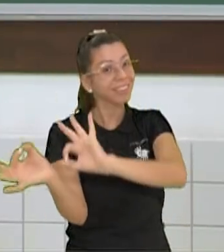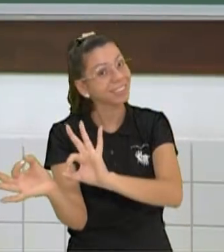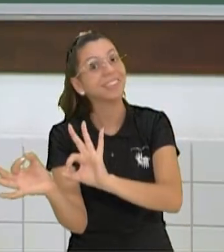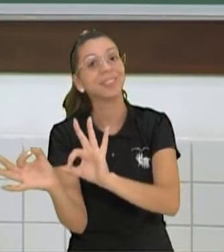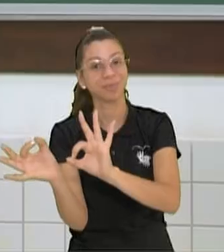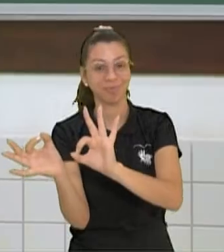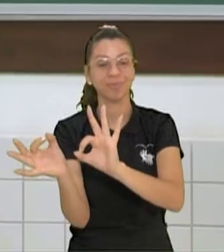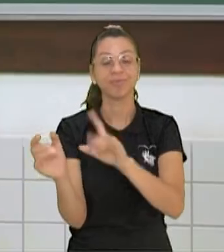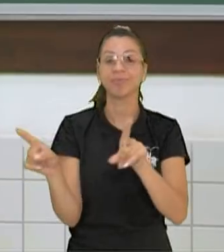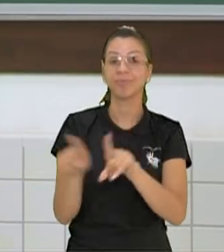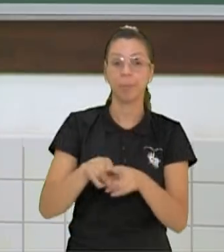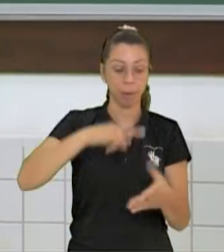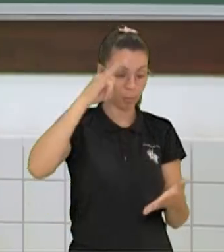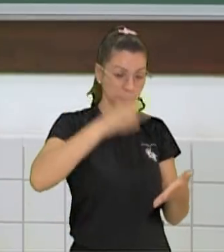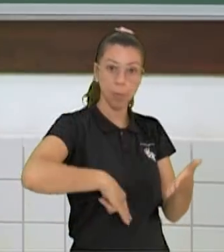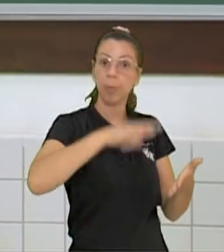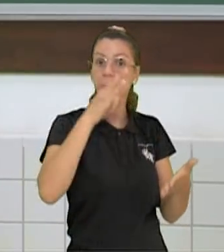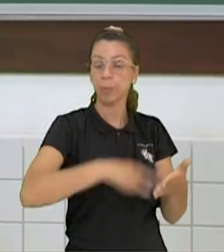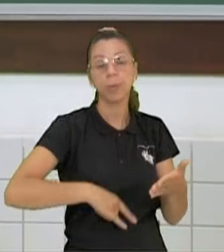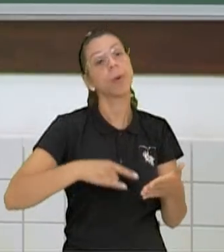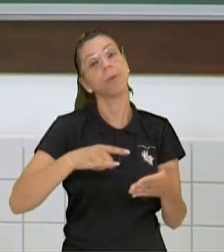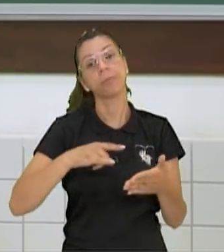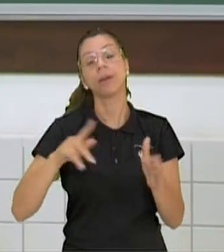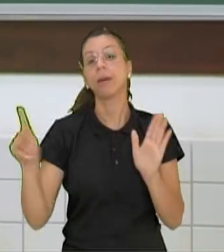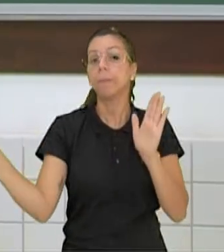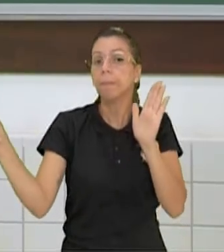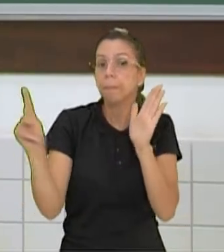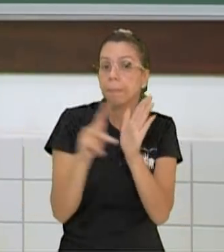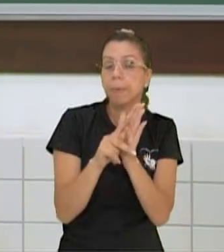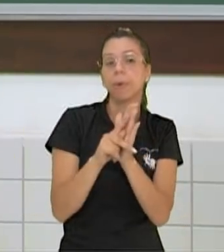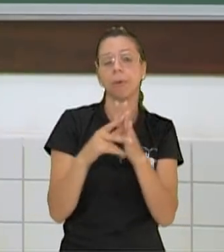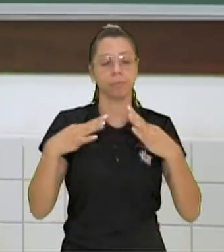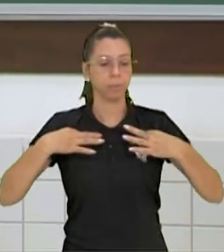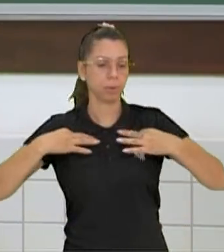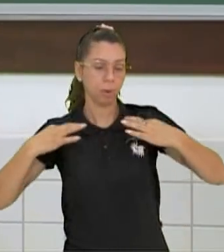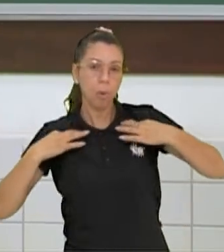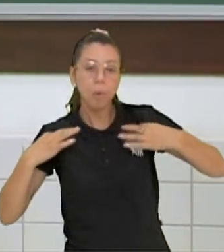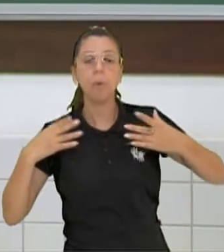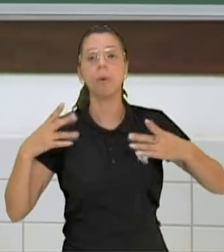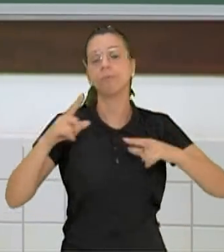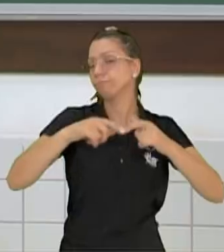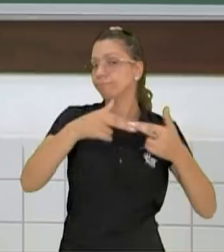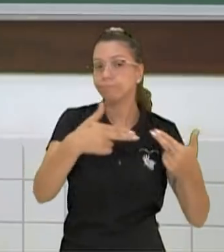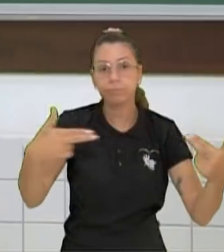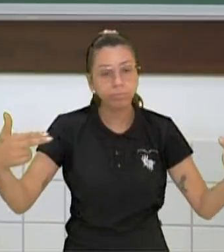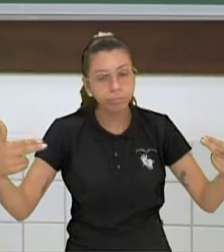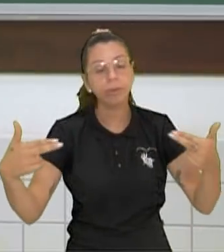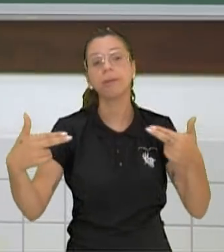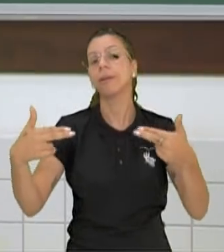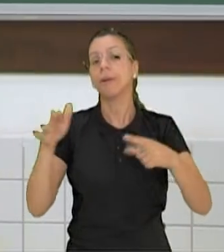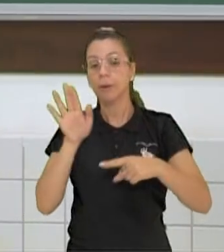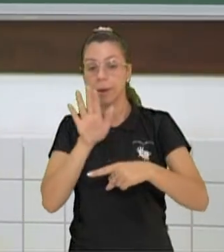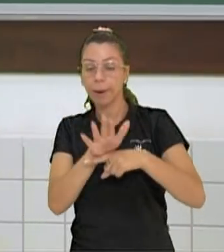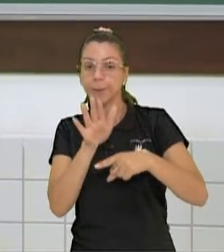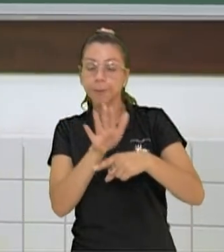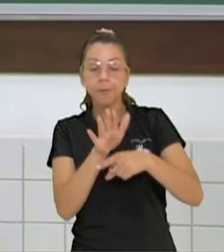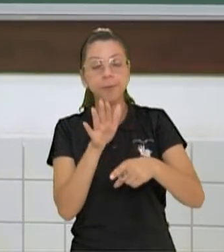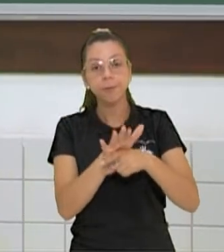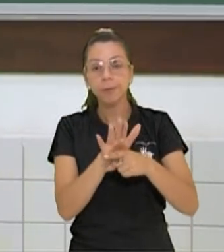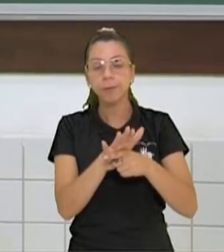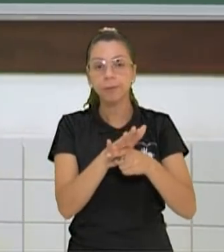filmes, documentos, pertences pessoais, objetos, roupas, tudo ajuda os historiadores